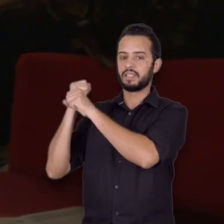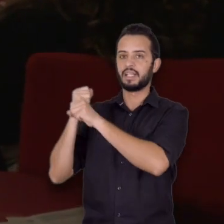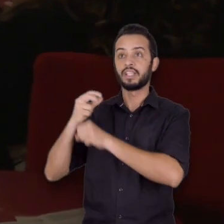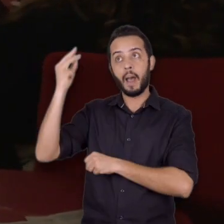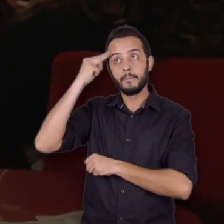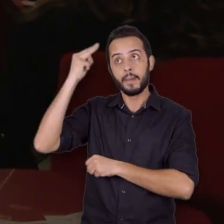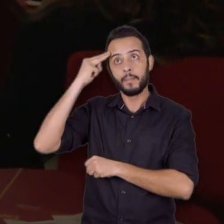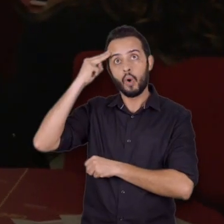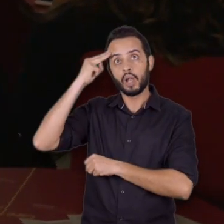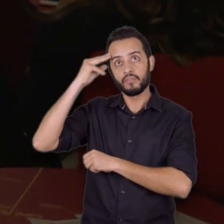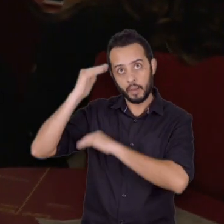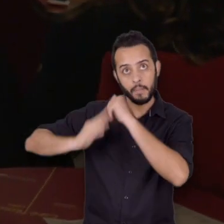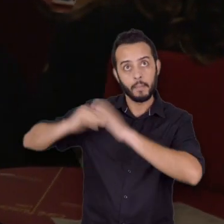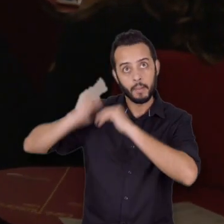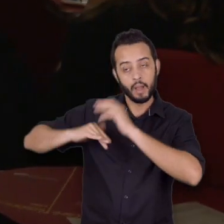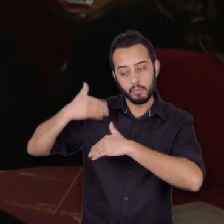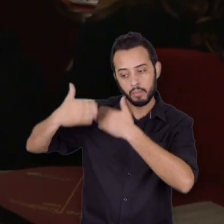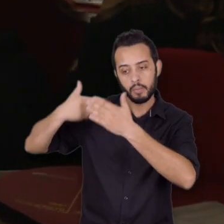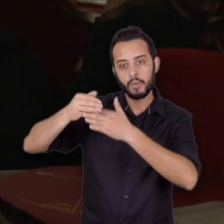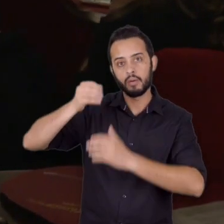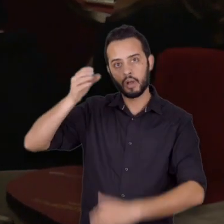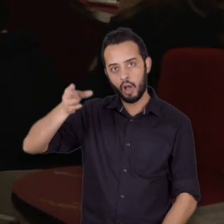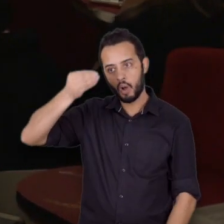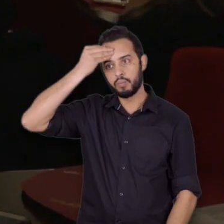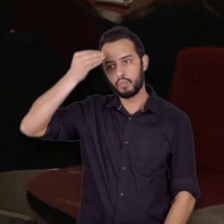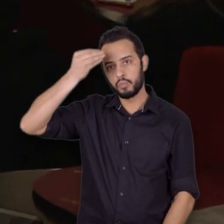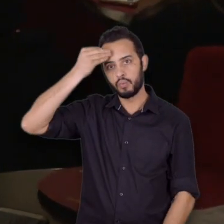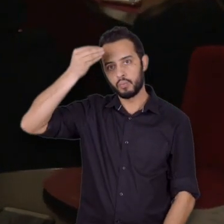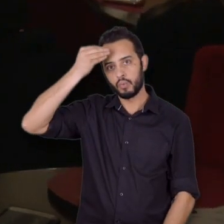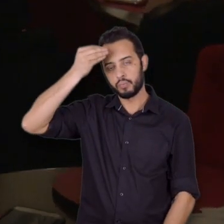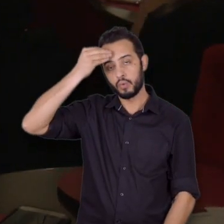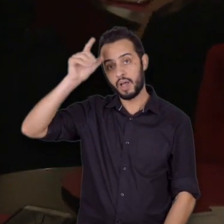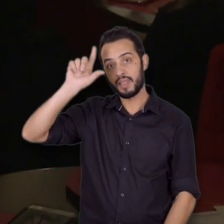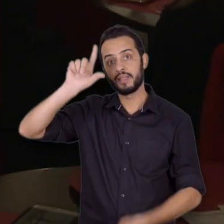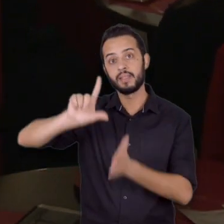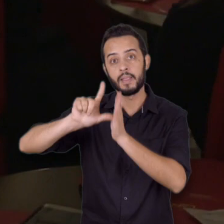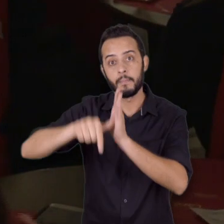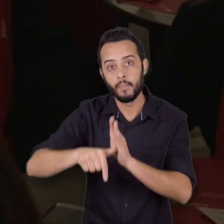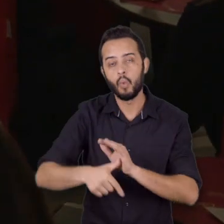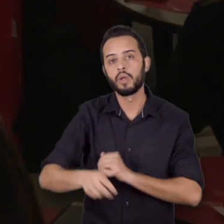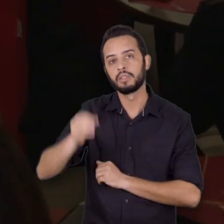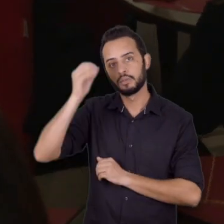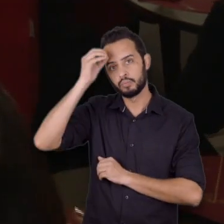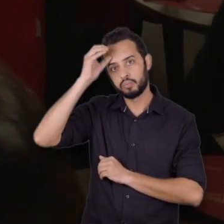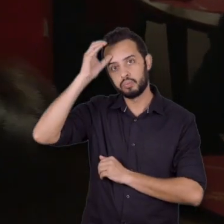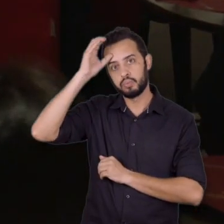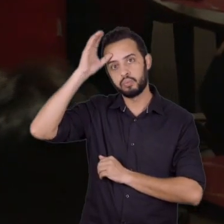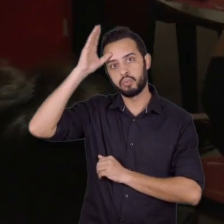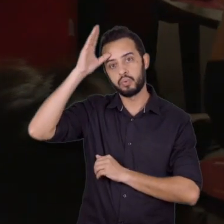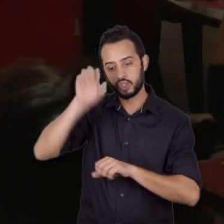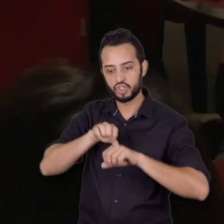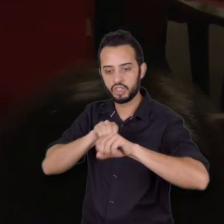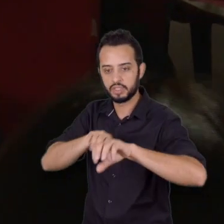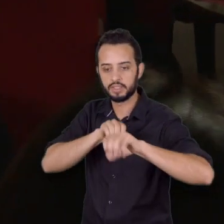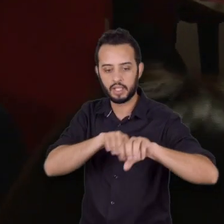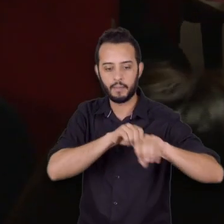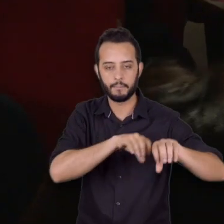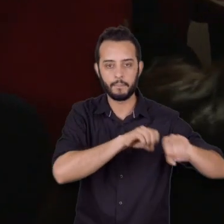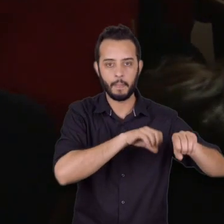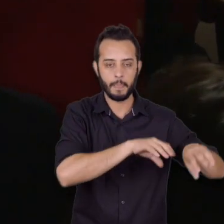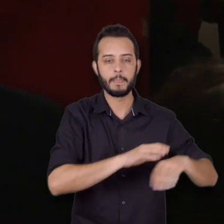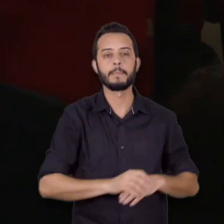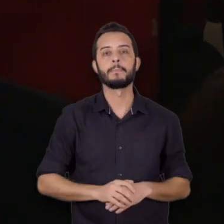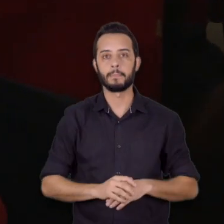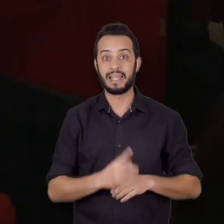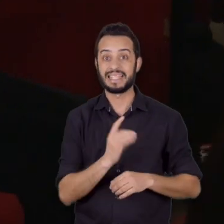produziu conteúdo. Então, primeiro você tem capacidade de armazenamento a 500. Depois, digamos, de compartilhamento ou de capacidade de lidar com isso